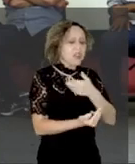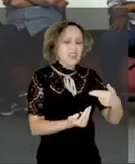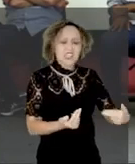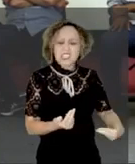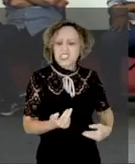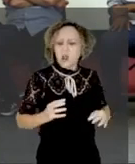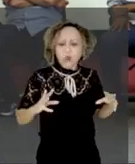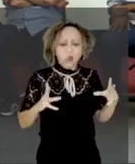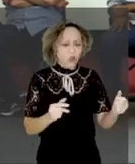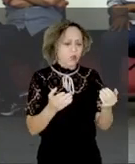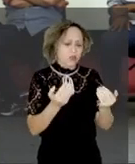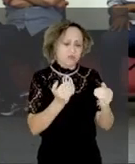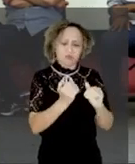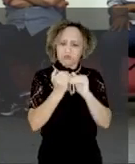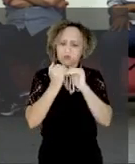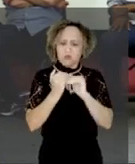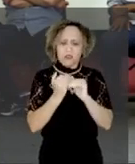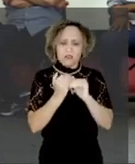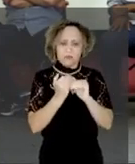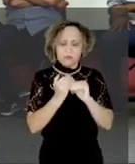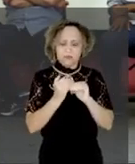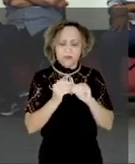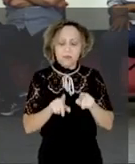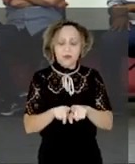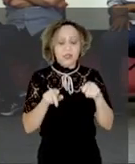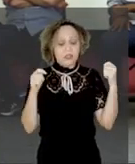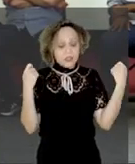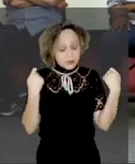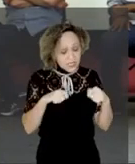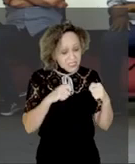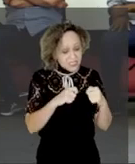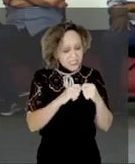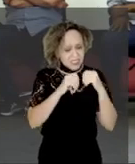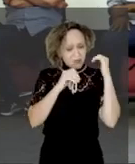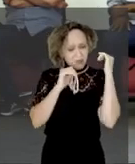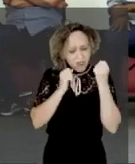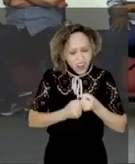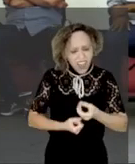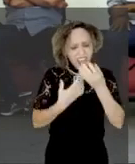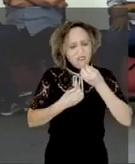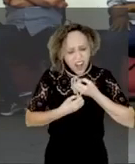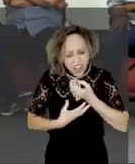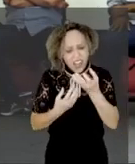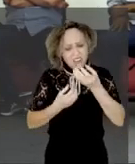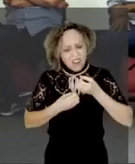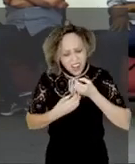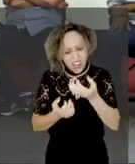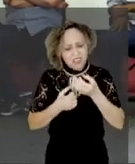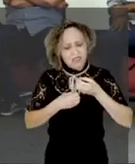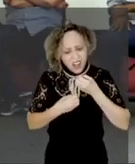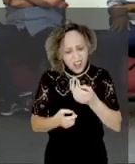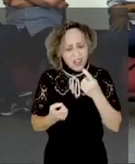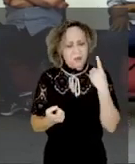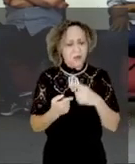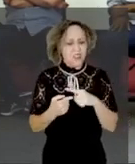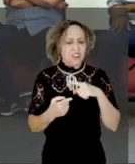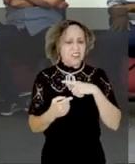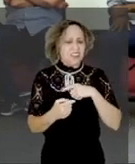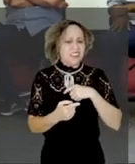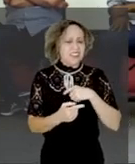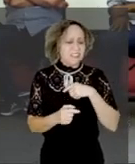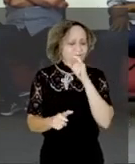e muita gente enganando os humildes que precisam de apoio. Tá? Então, parabéns pela sua